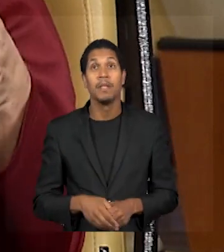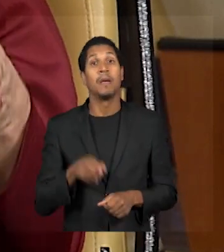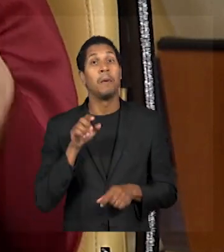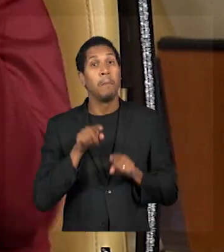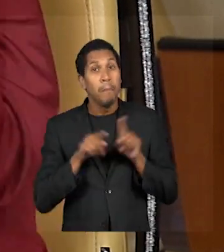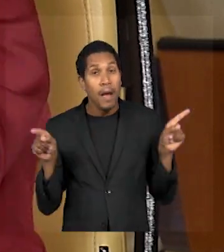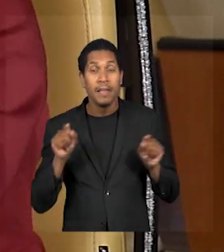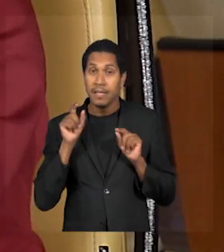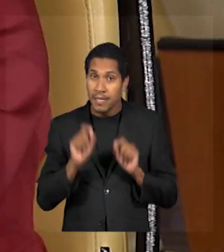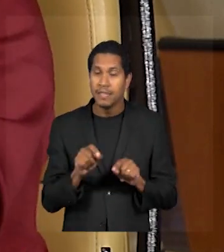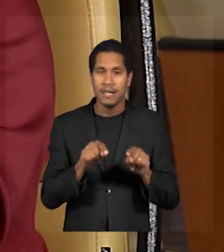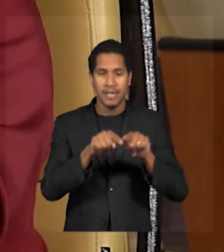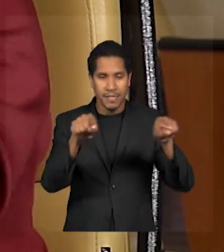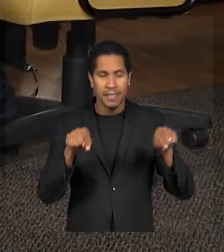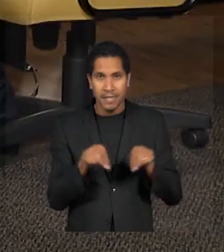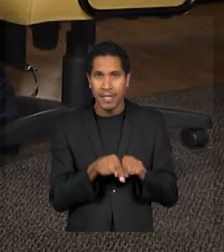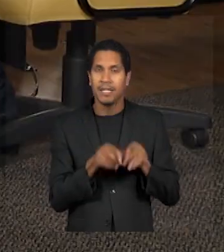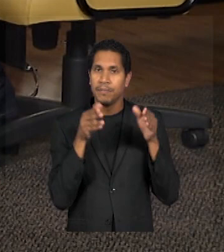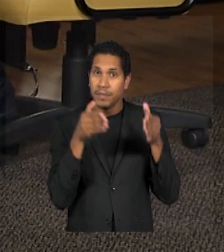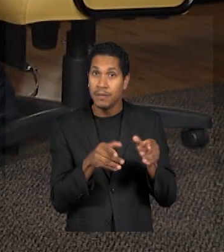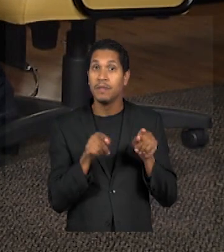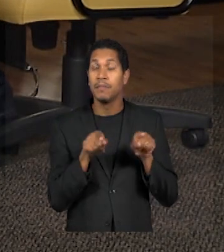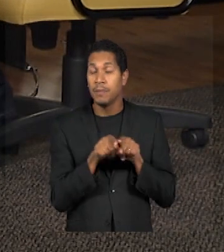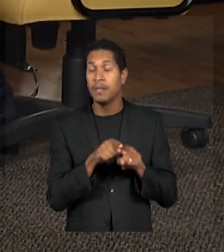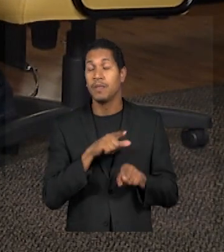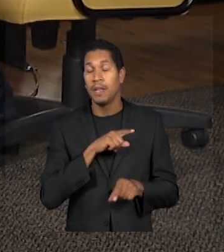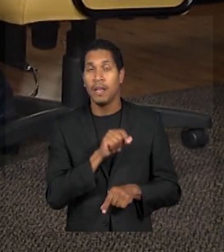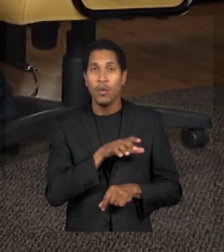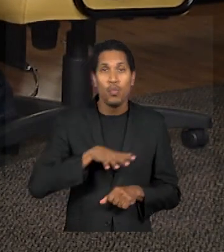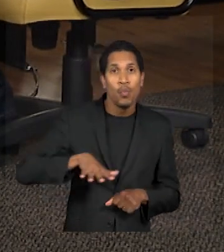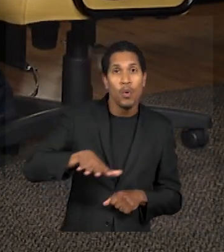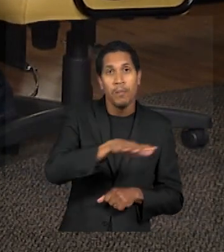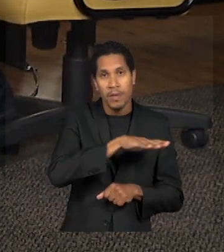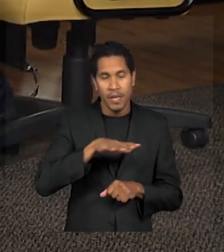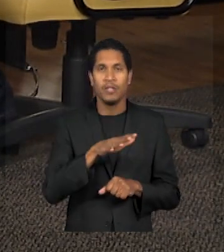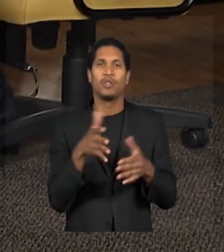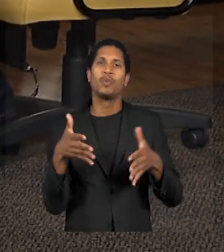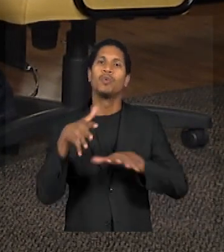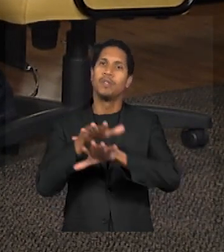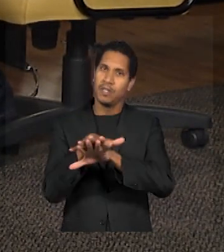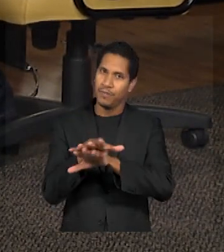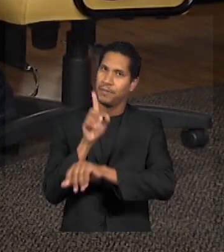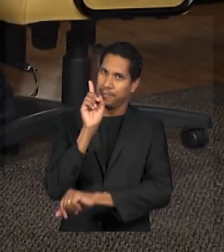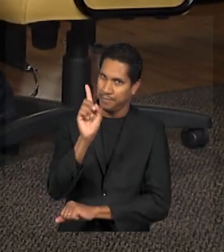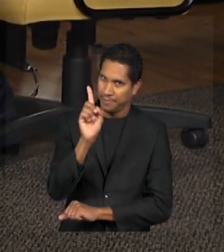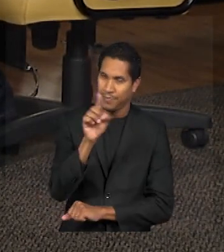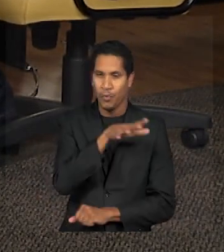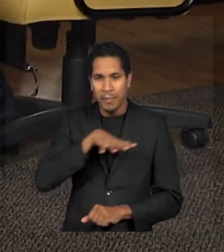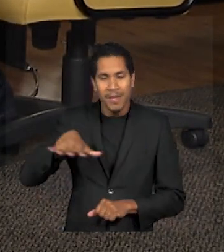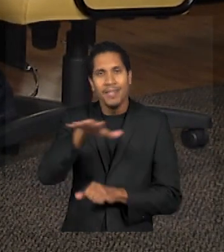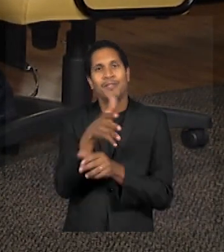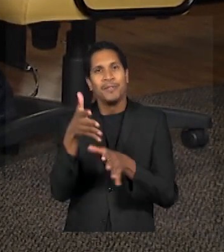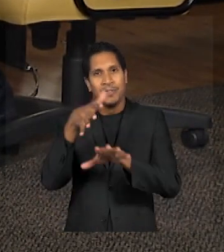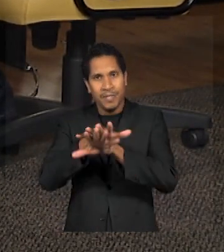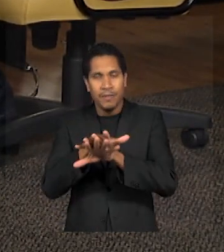nessa sala exclusiva, é dentro de um ambiente inclusivo. Um ambiente onde nós